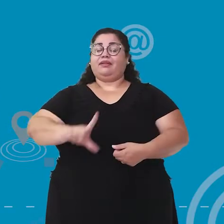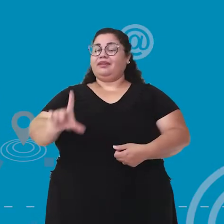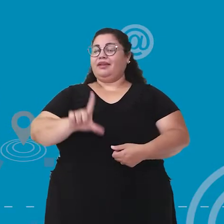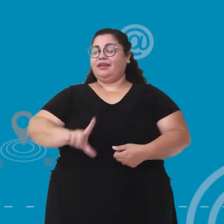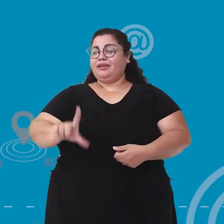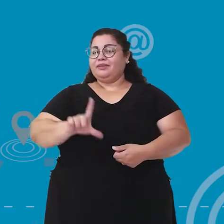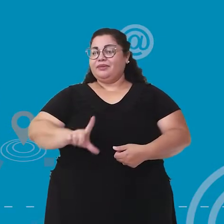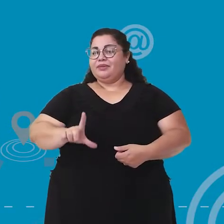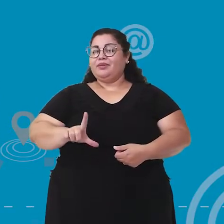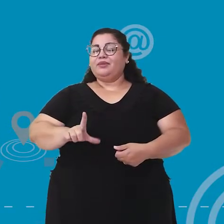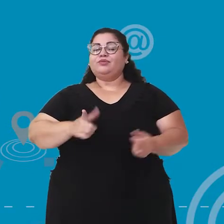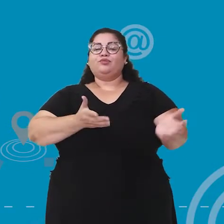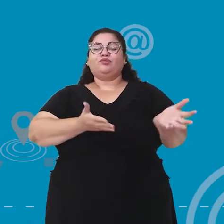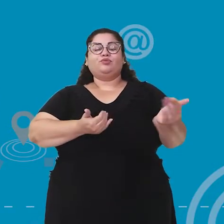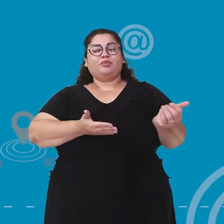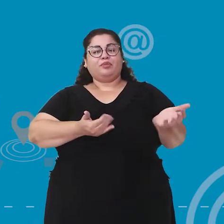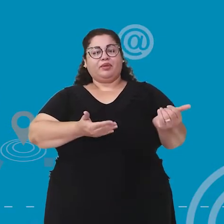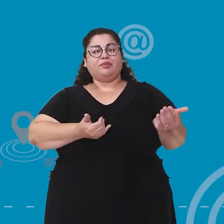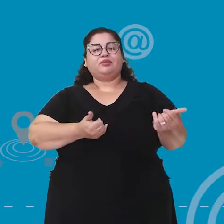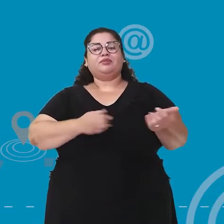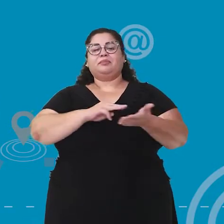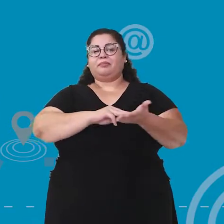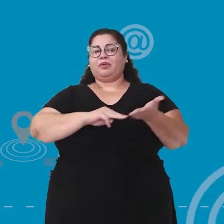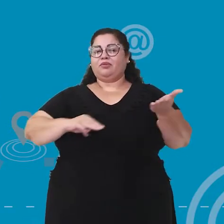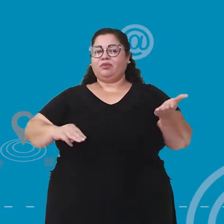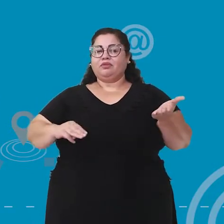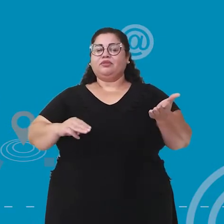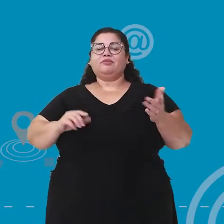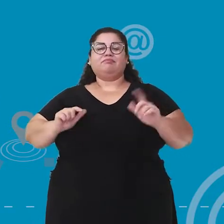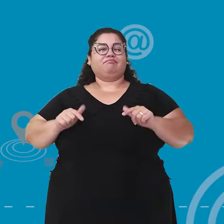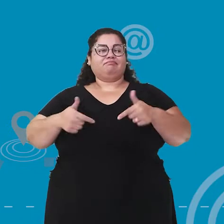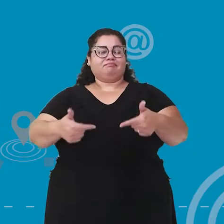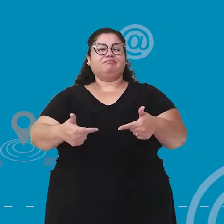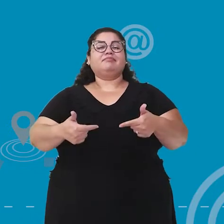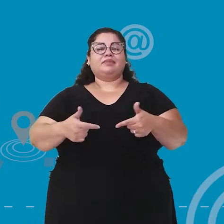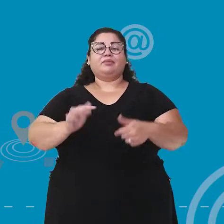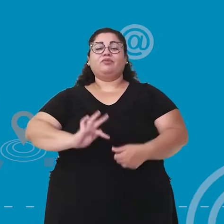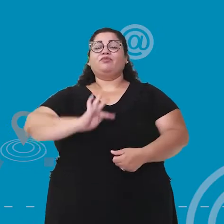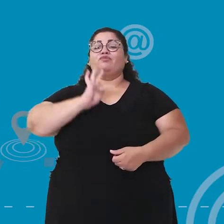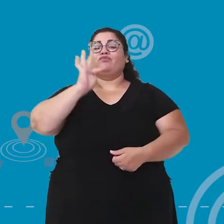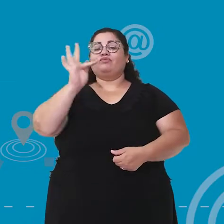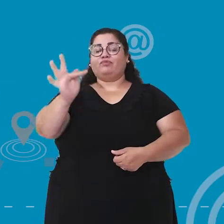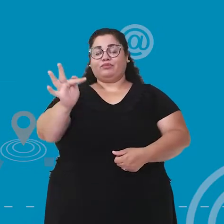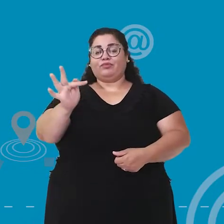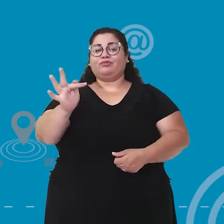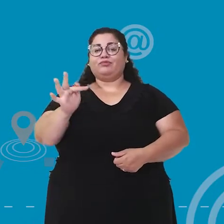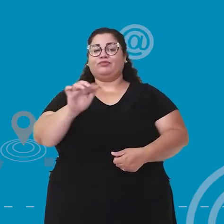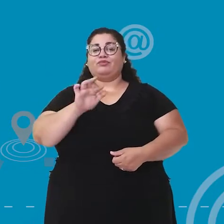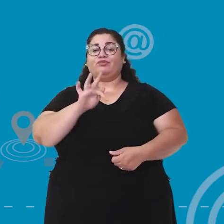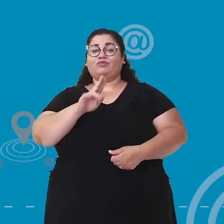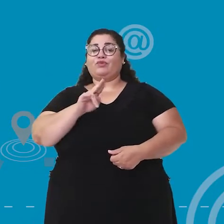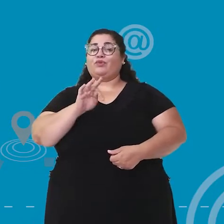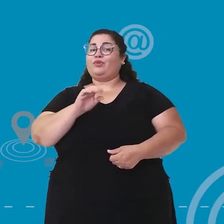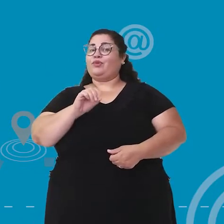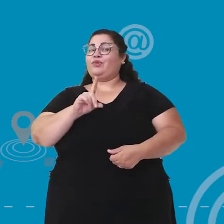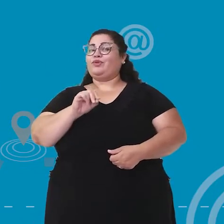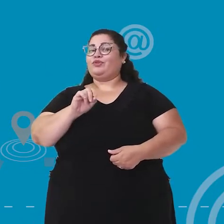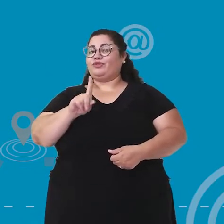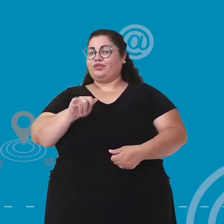leitura, literatura, juventude, metodologias ativas e